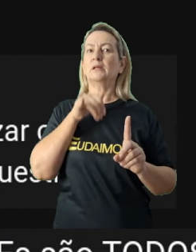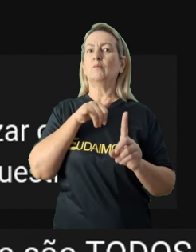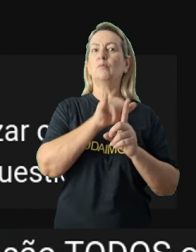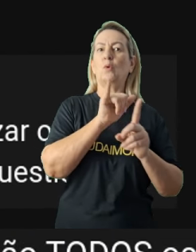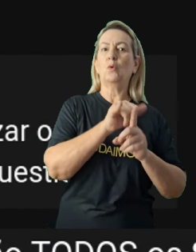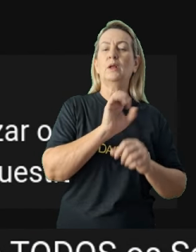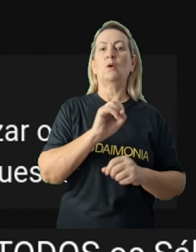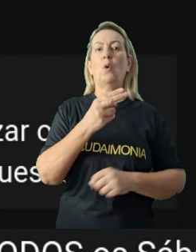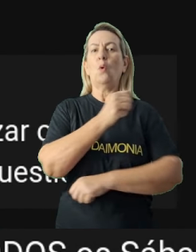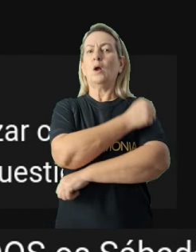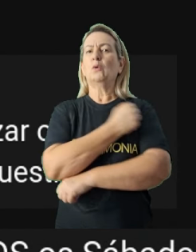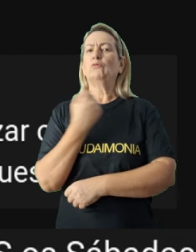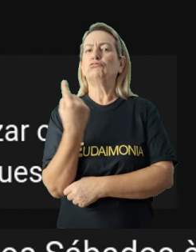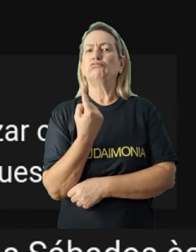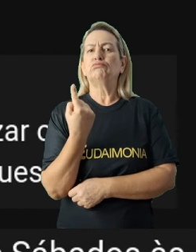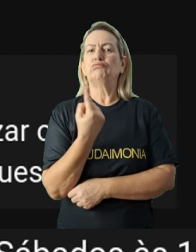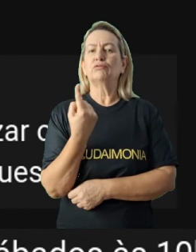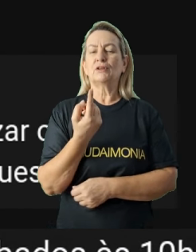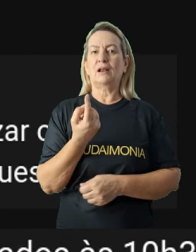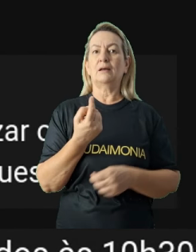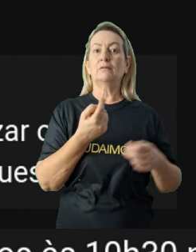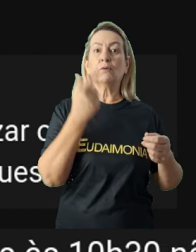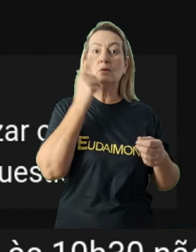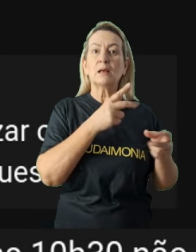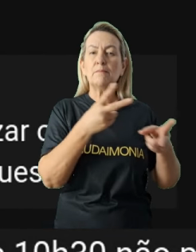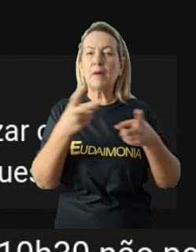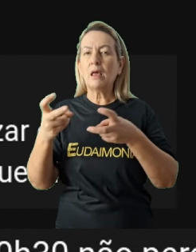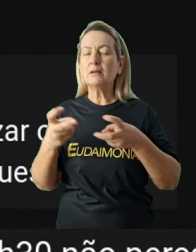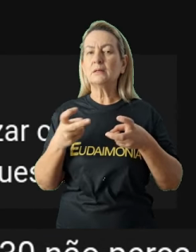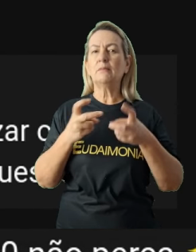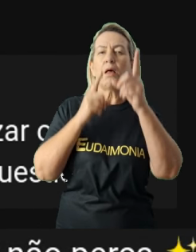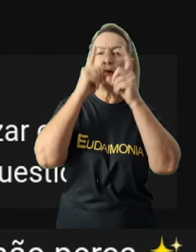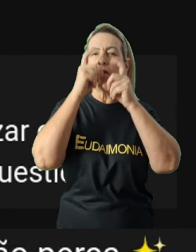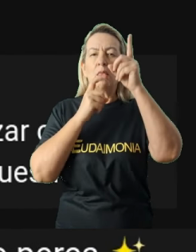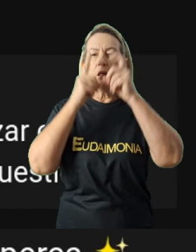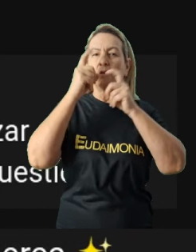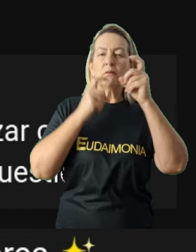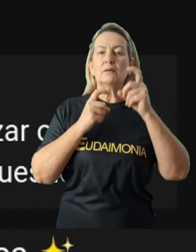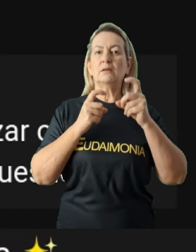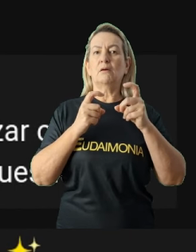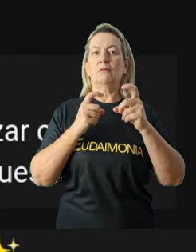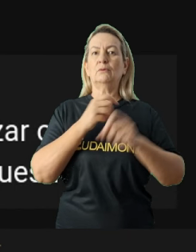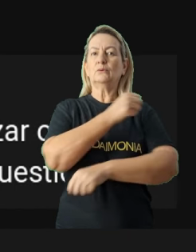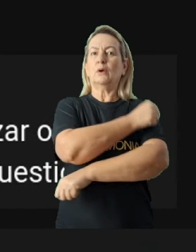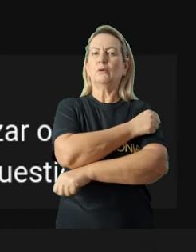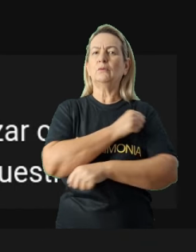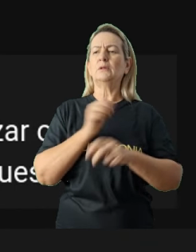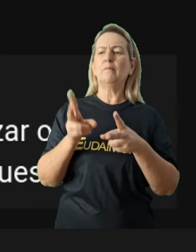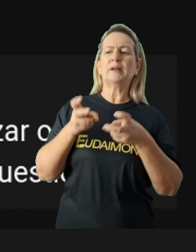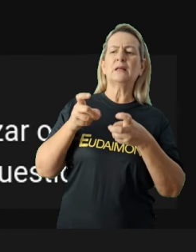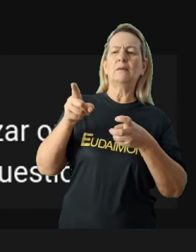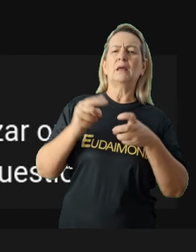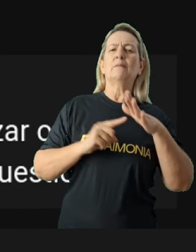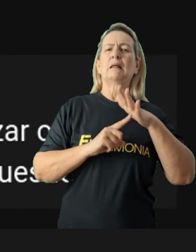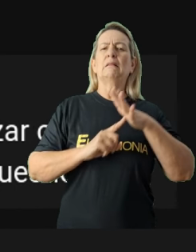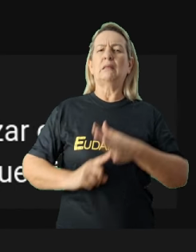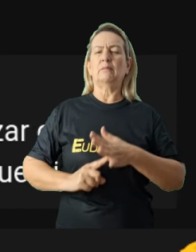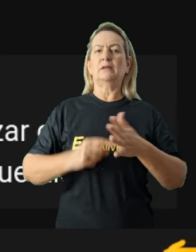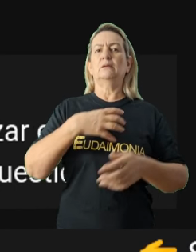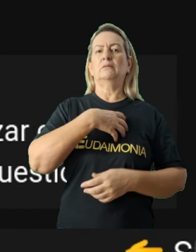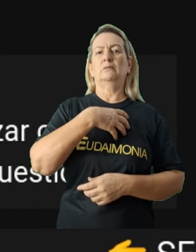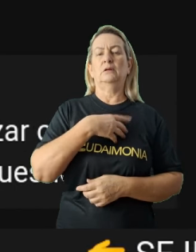consegue perceber uma tentativa de bullying, um isolamento, um perfil pela fisionomia do aluno, se ele tem uma